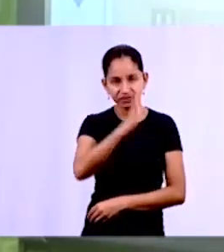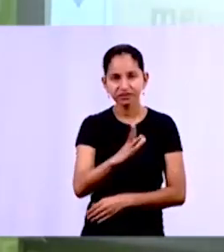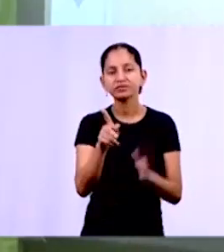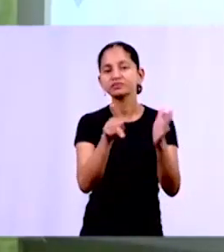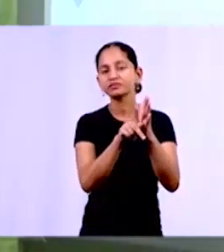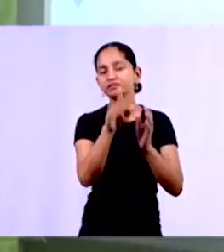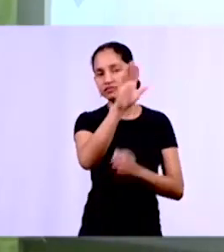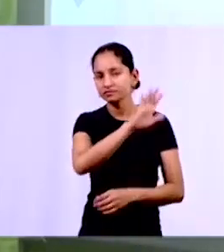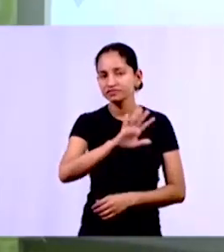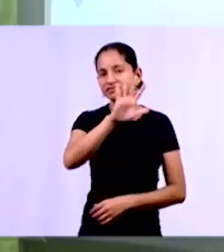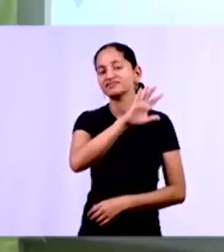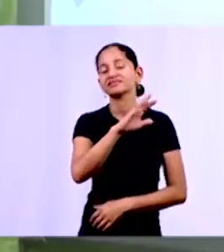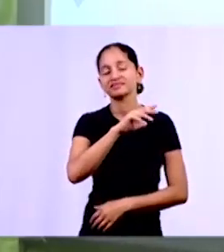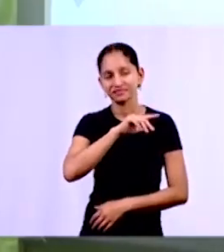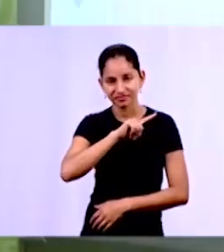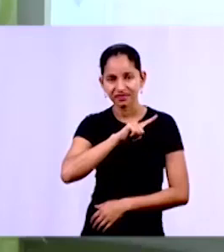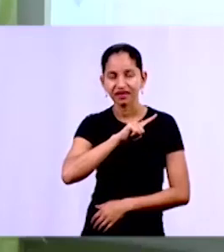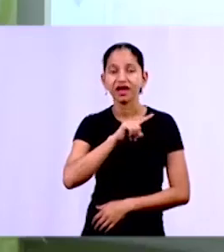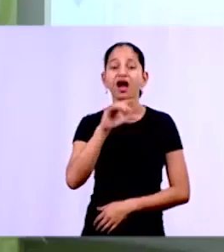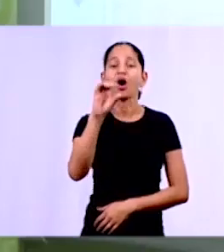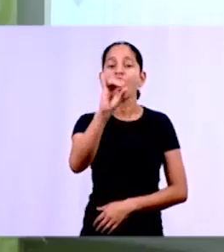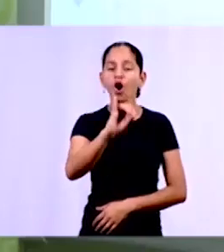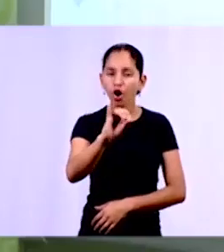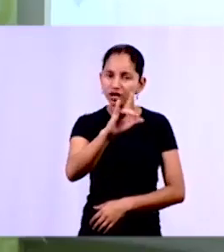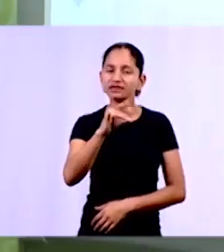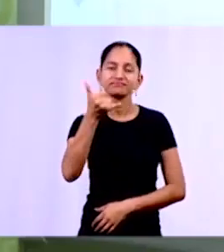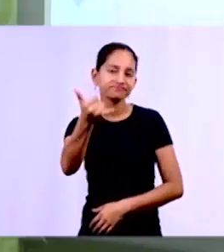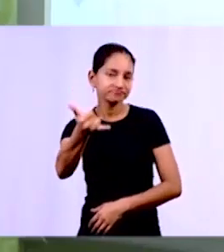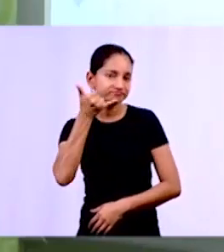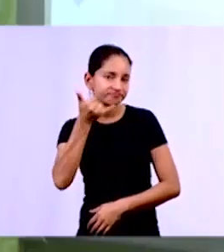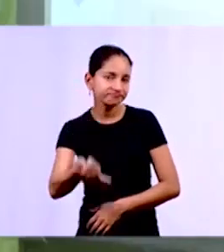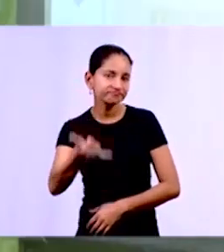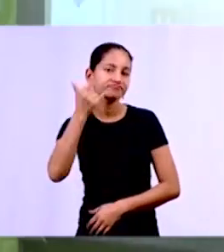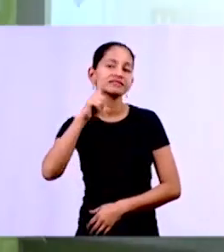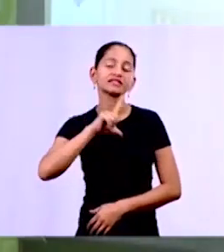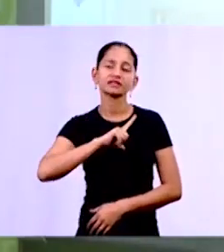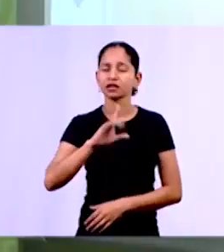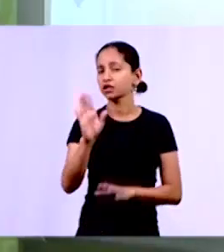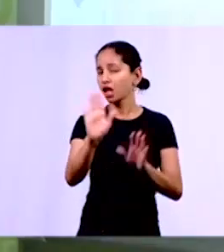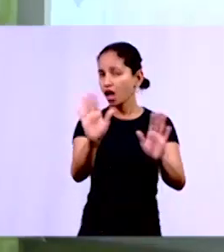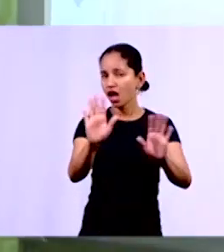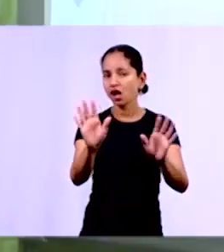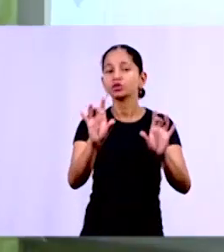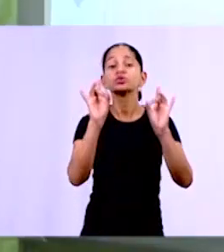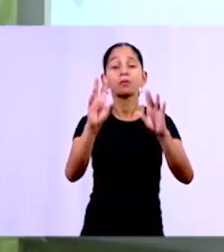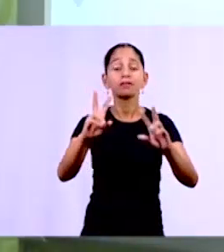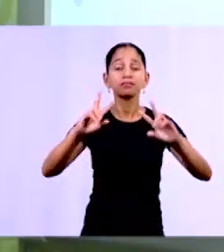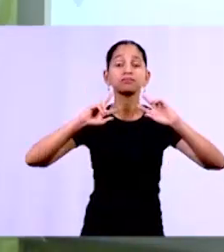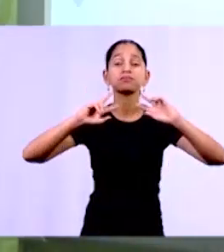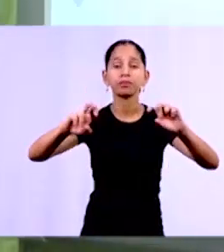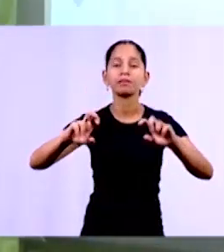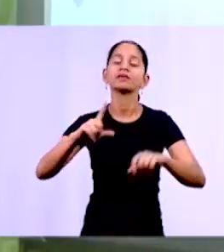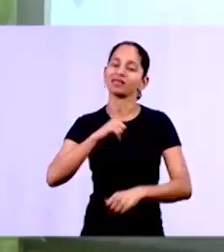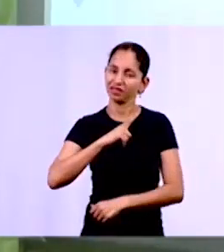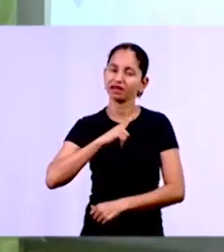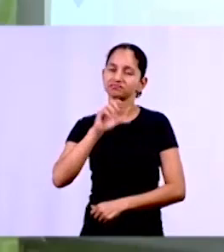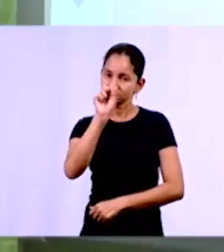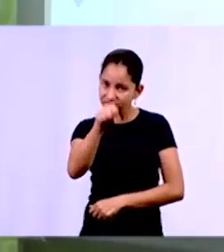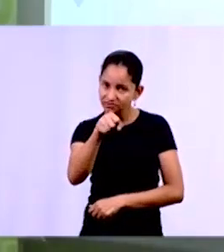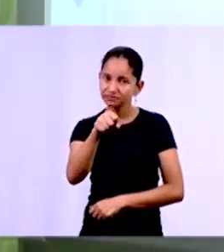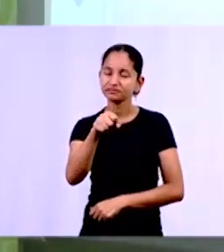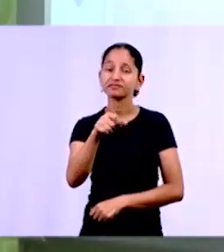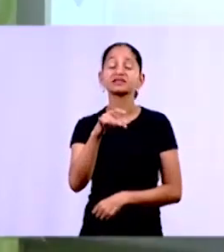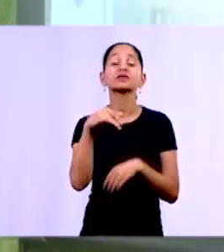específicas, a Localweb, a Oi tem um data center também, não querendo fazer propaganda, lógico. Mas qual é a